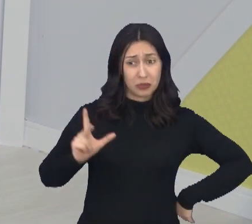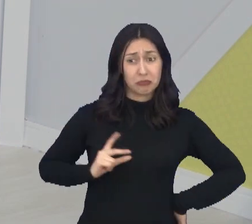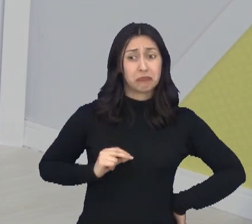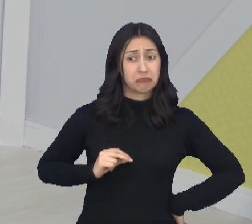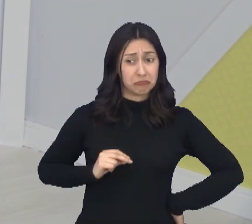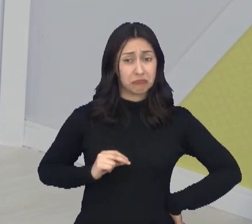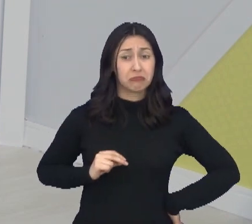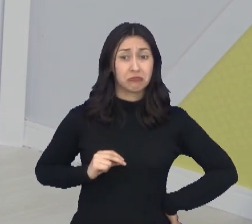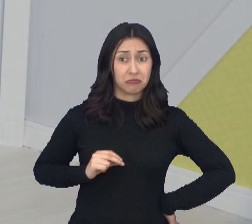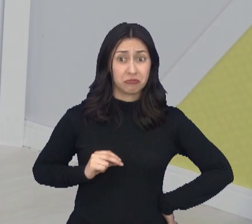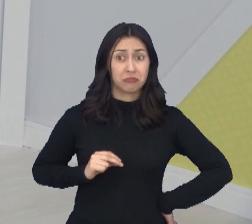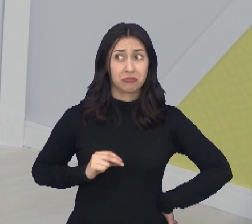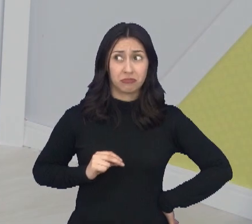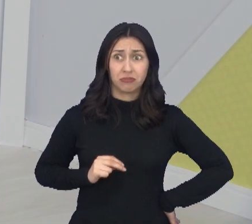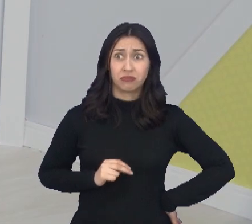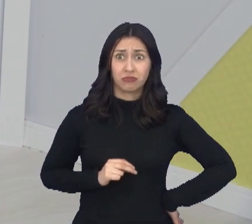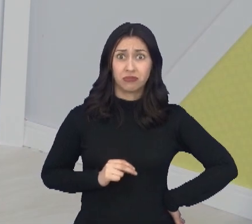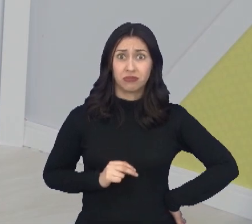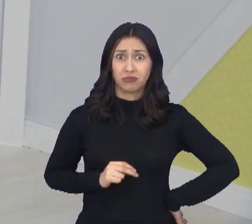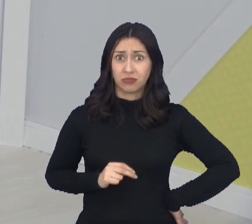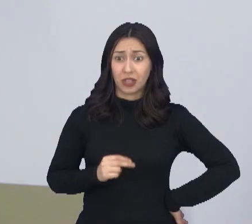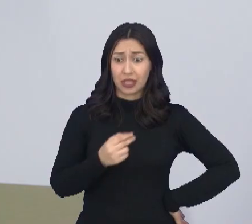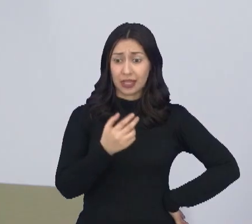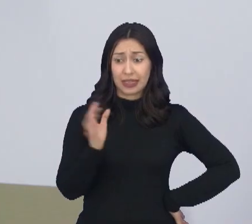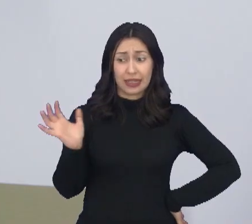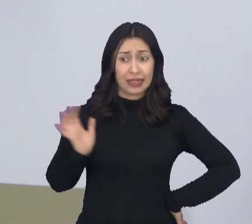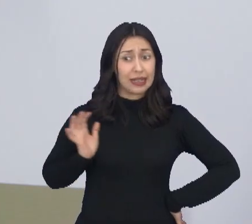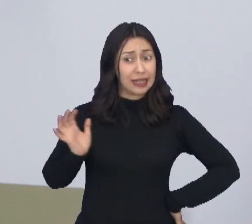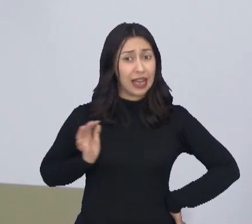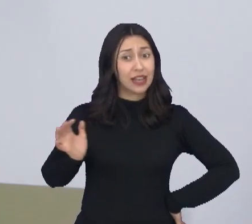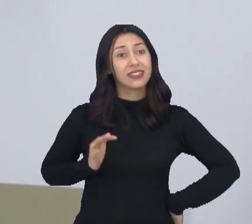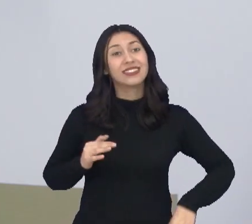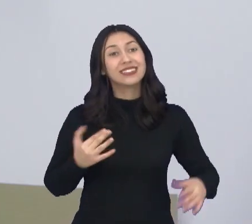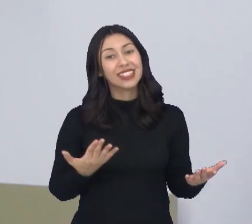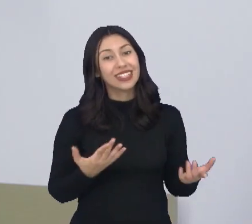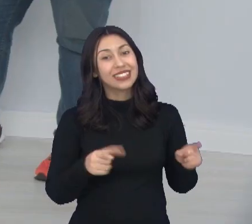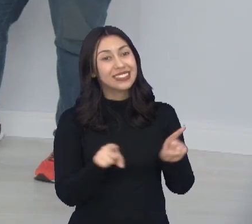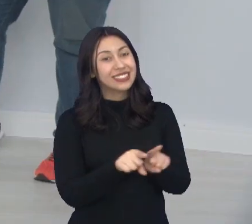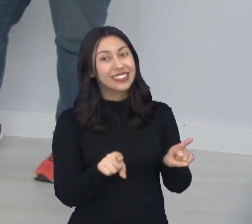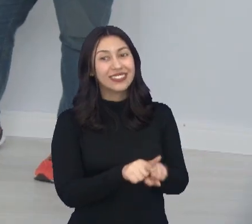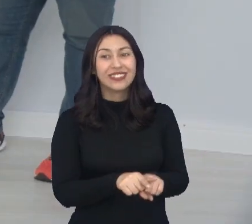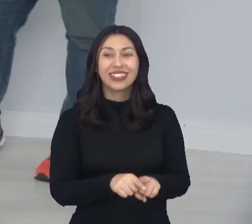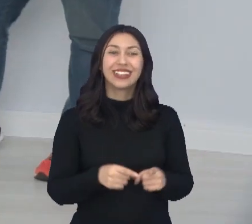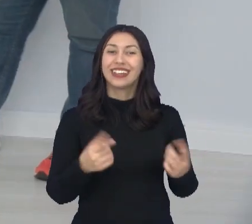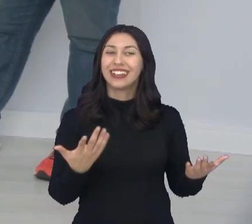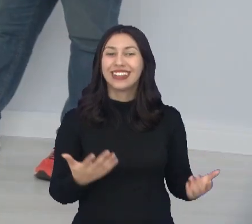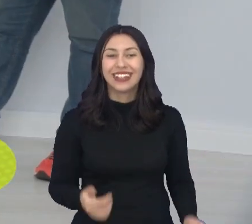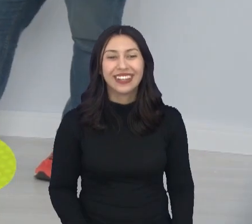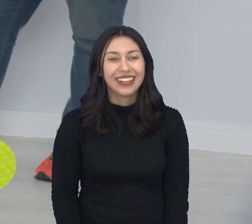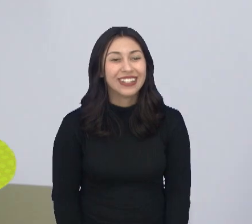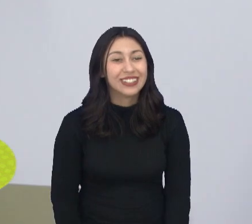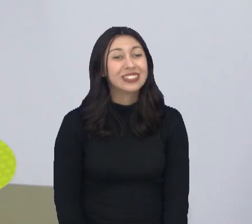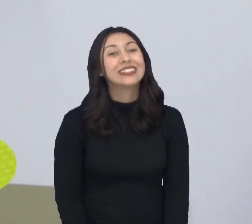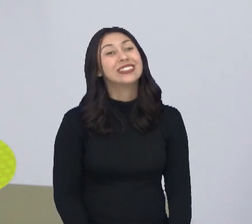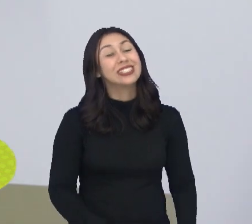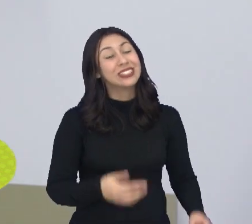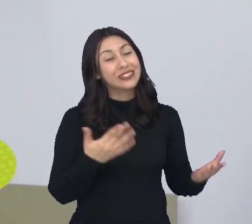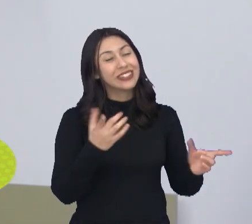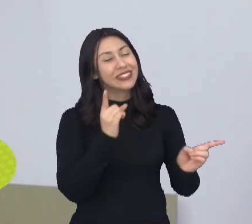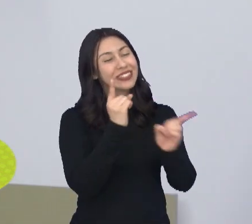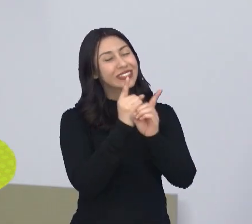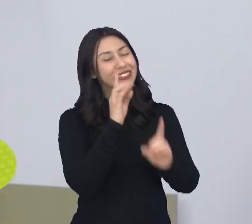lá, 4 dígitos no mínimo, hein? E o Leão quase rugindo também. Boa noite, Brasil! Mas foi um encontro